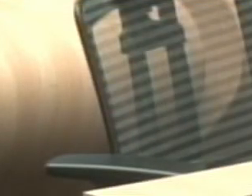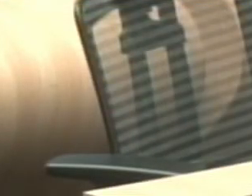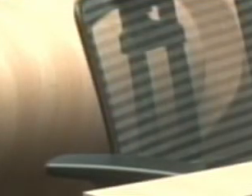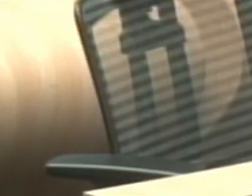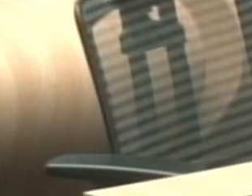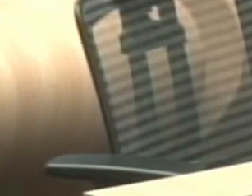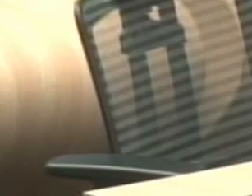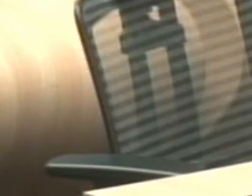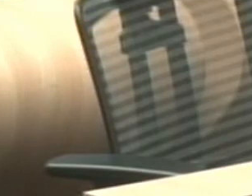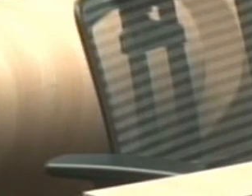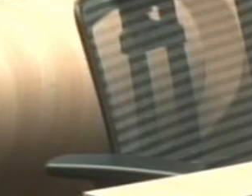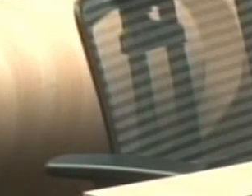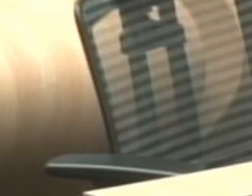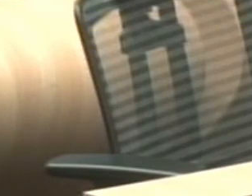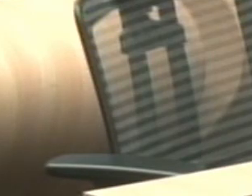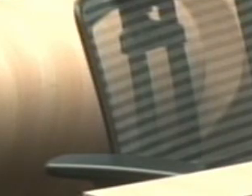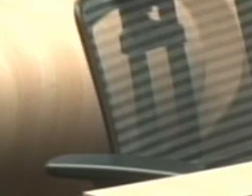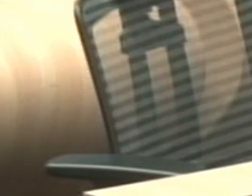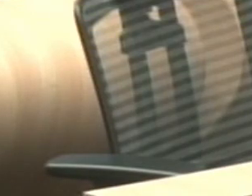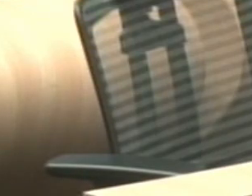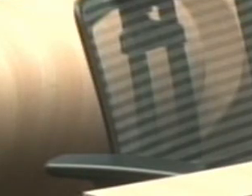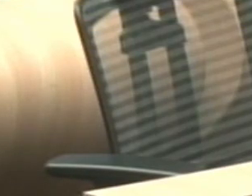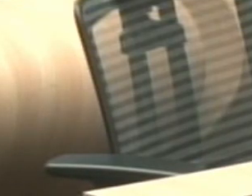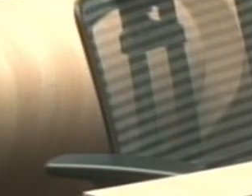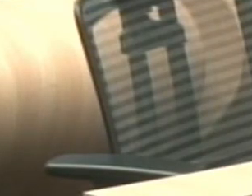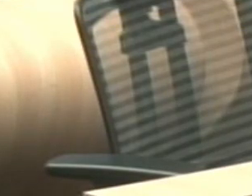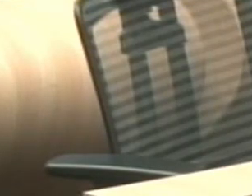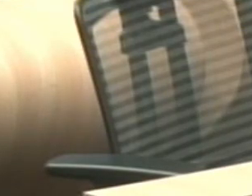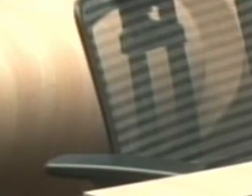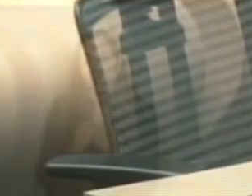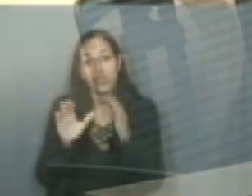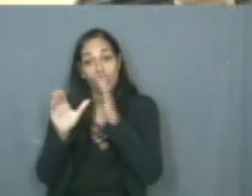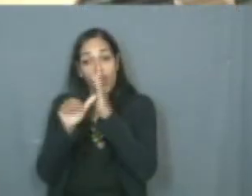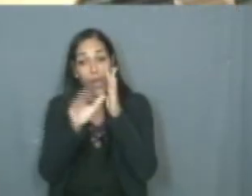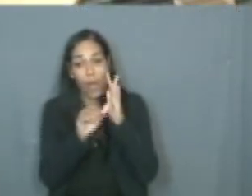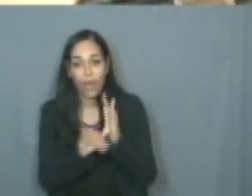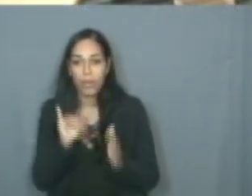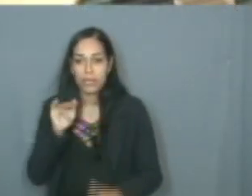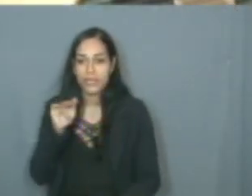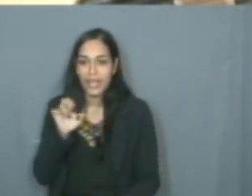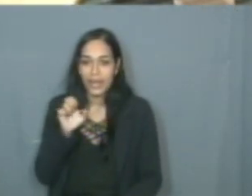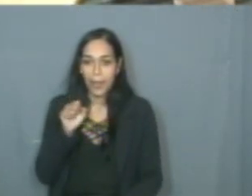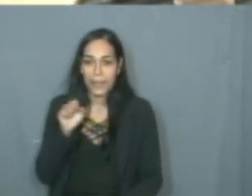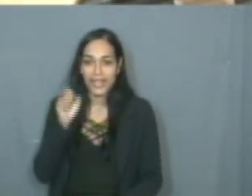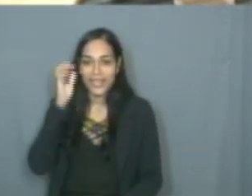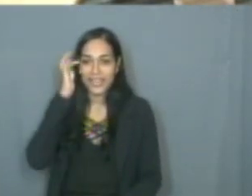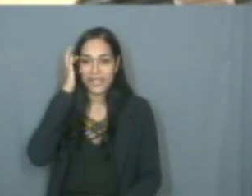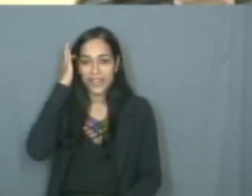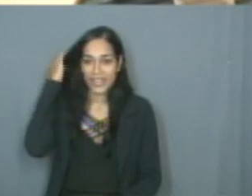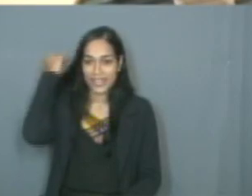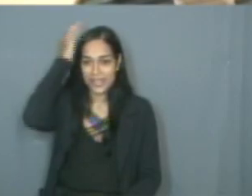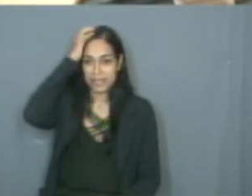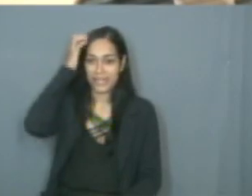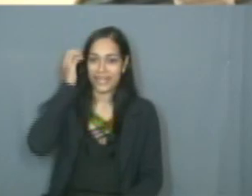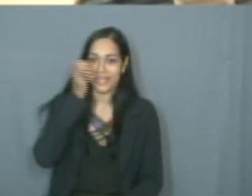governo Bolsonaro, sendo que eles escondem que os roubos do INSS começaram lá no governo Dilma.